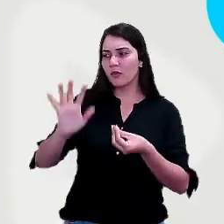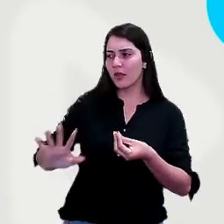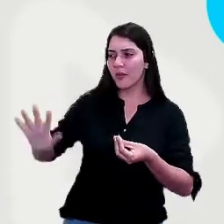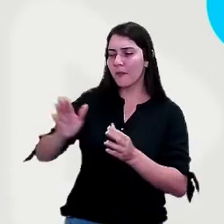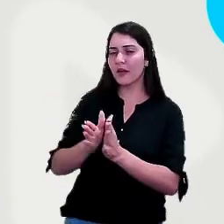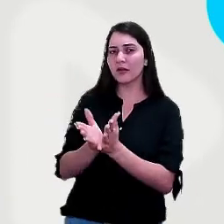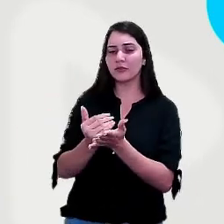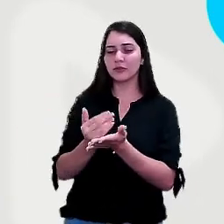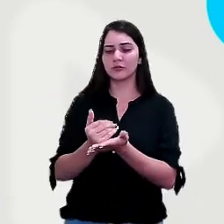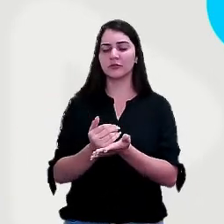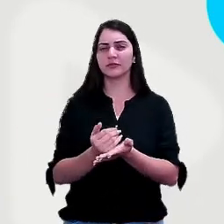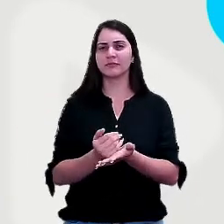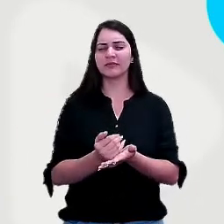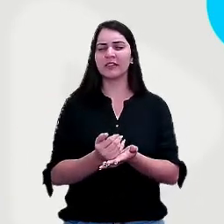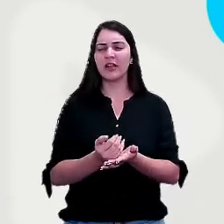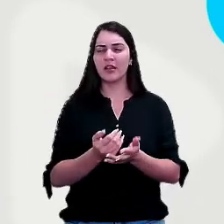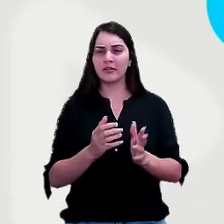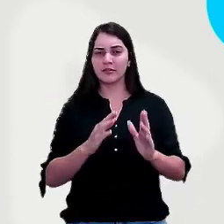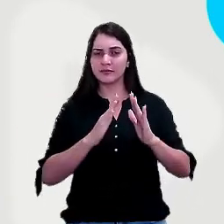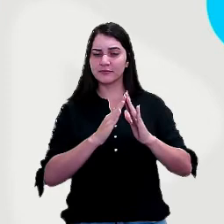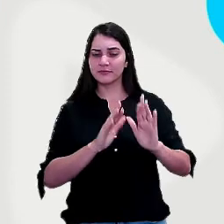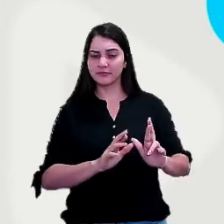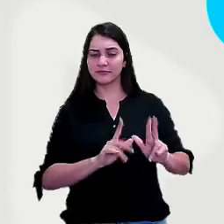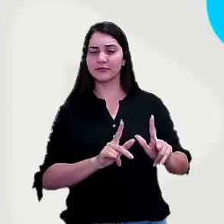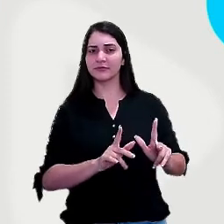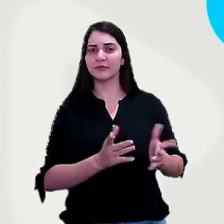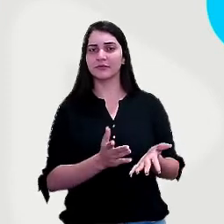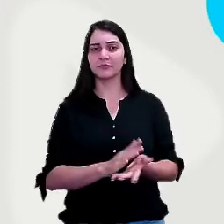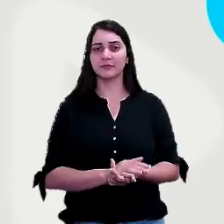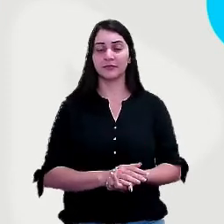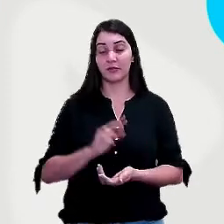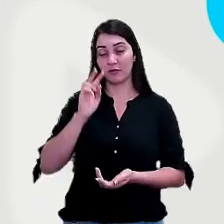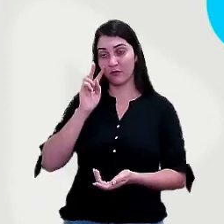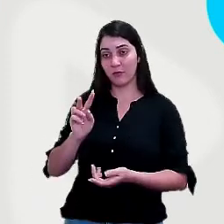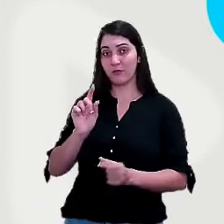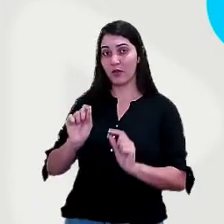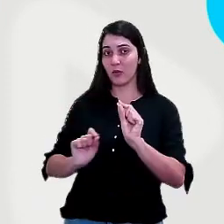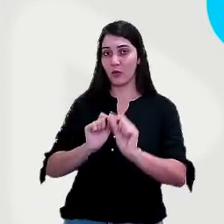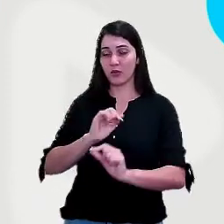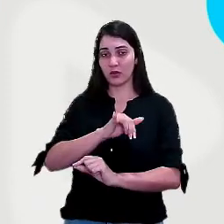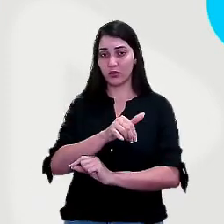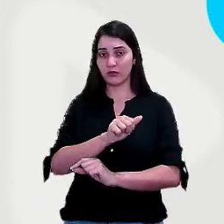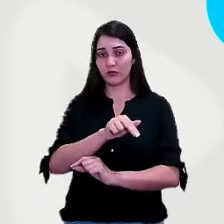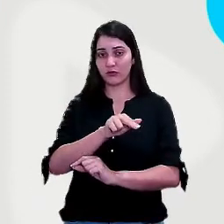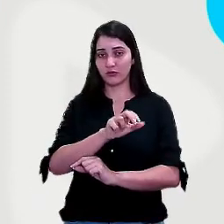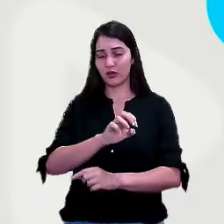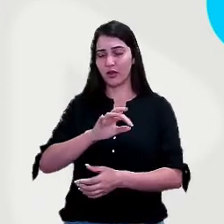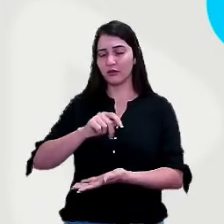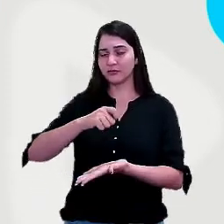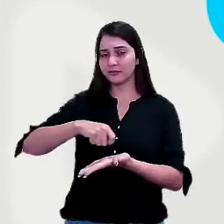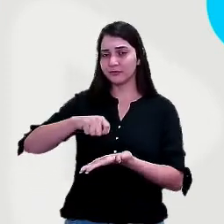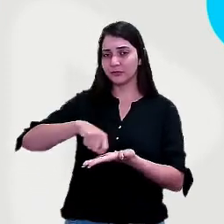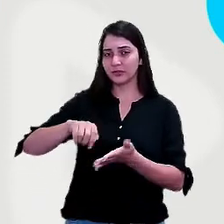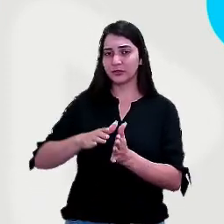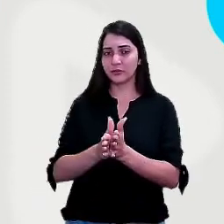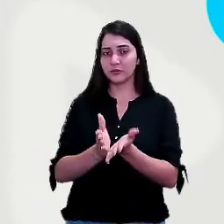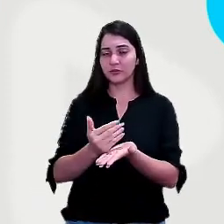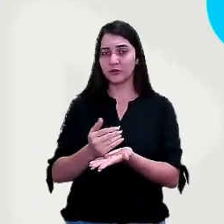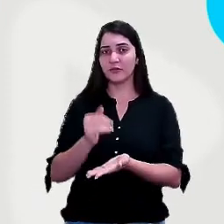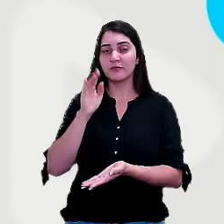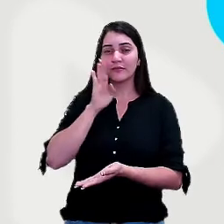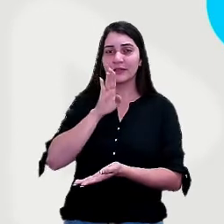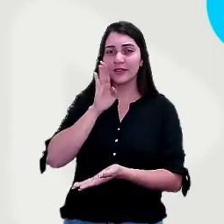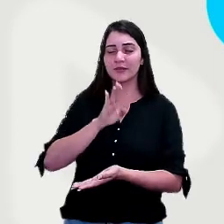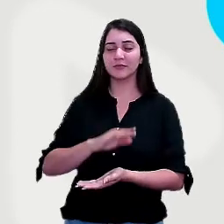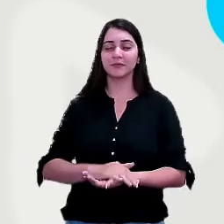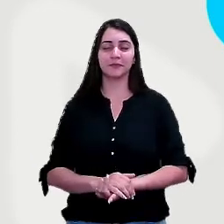Não é uma casa muito comum, não é? Então, vamos lá ver o que Jane Prado escreveu nesse livro bem legal.